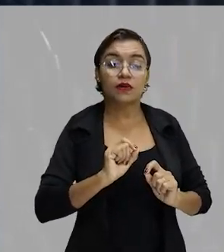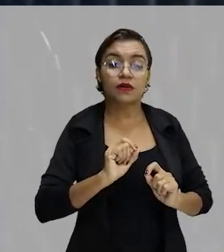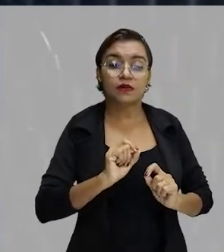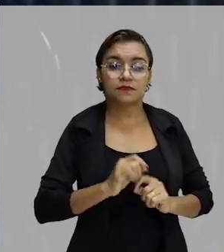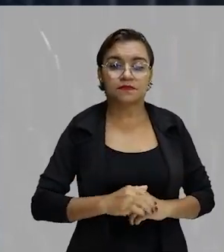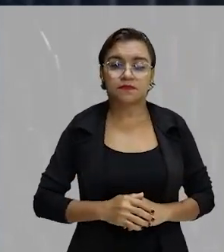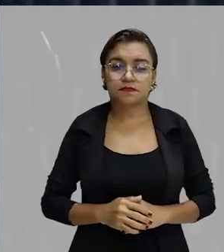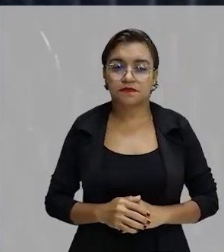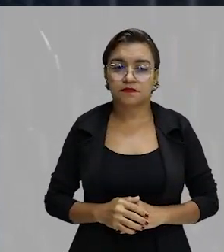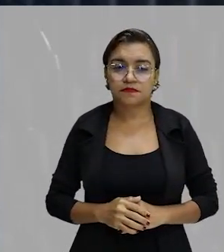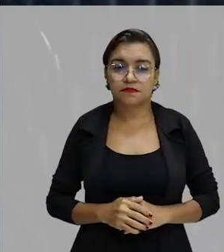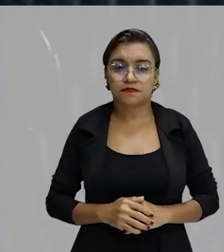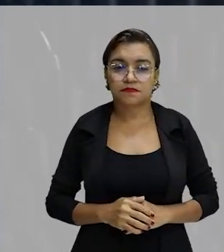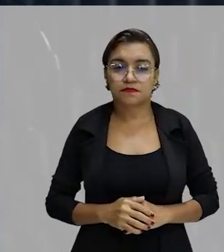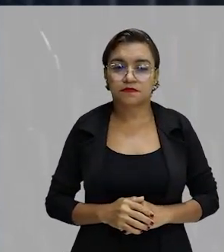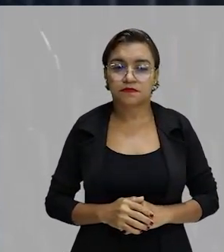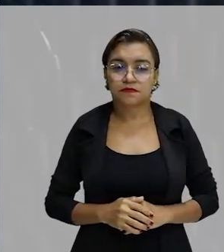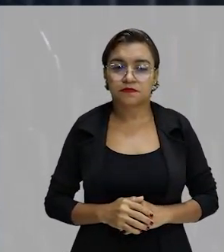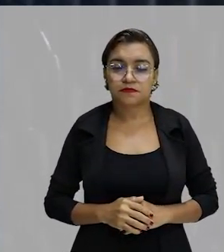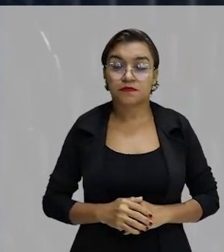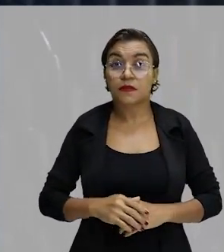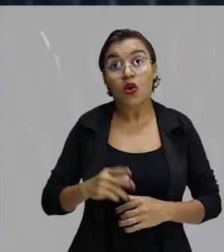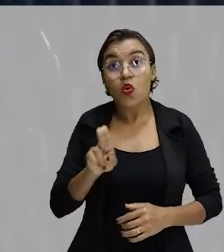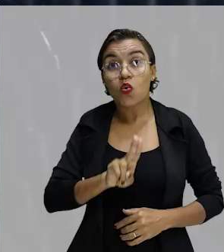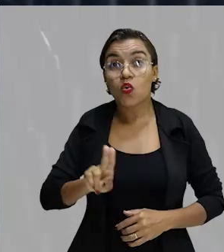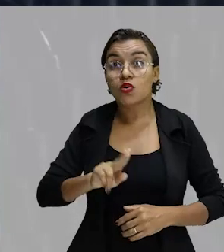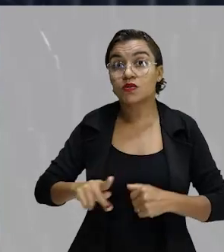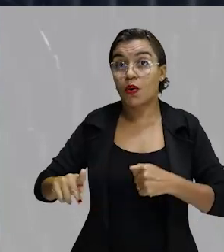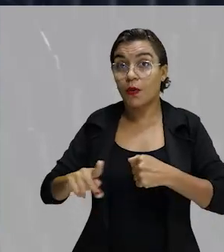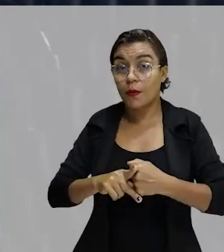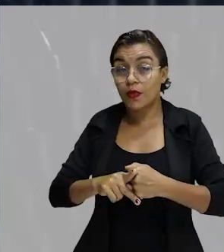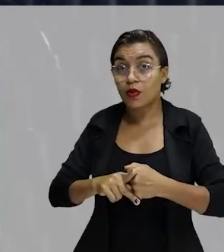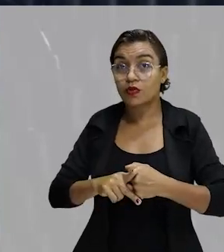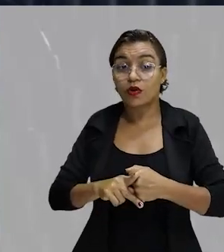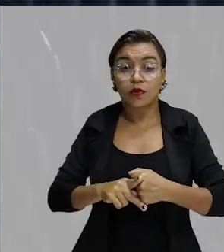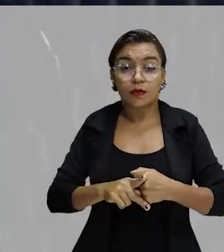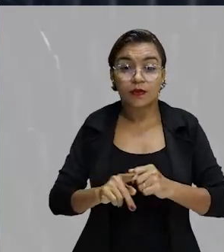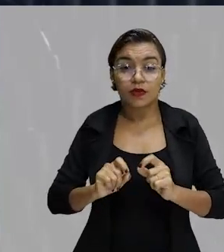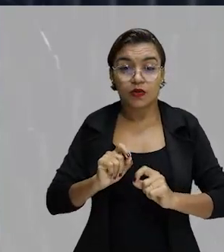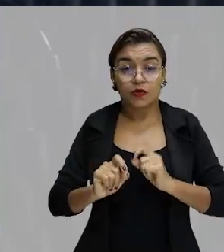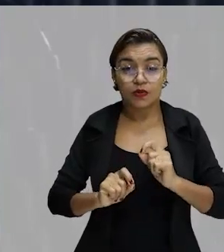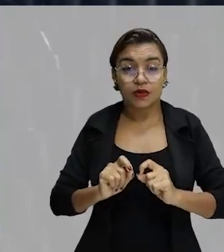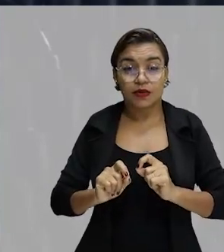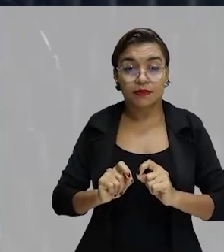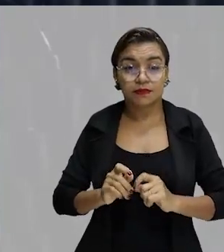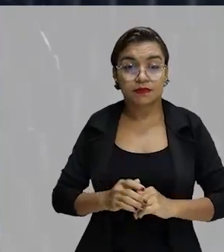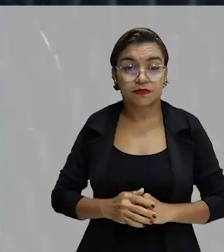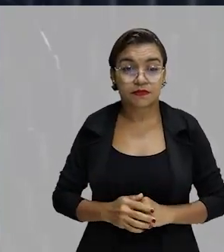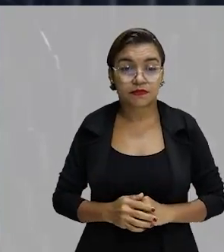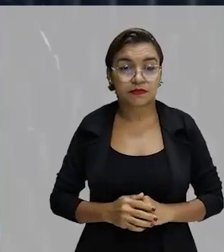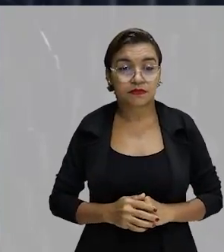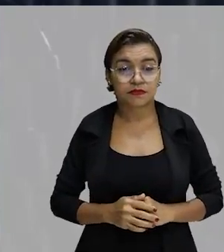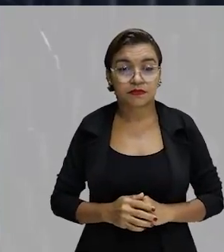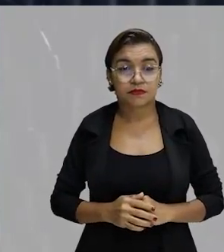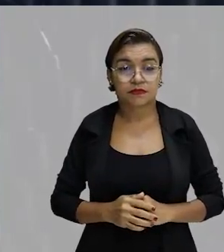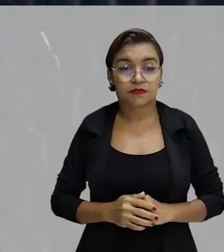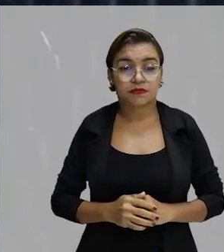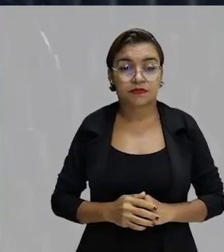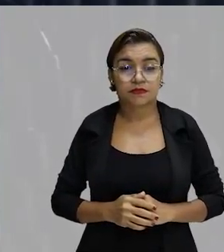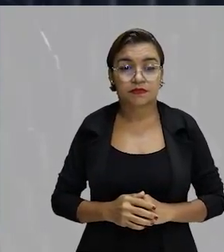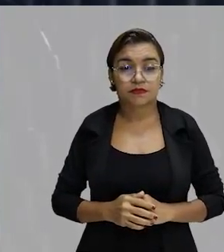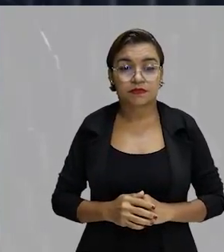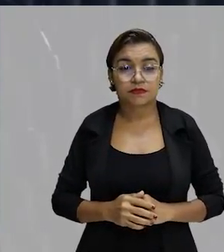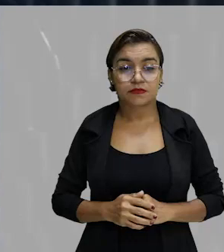was incorrect, eu vou usar o pronome it. Por que o pronome it? Porque eu estou falando da conta. A conta não